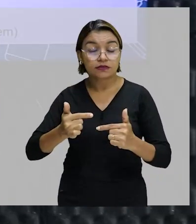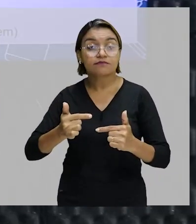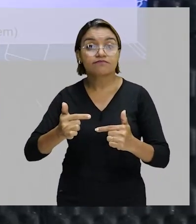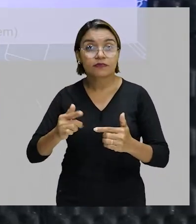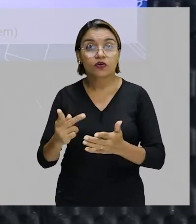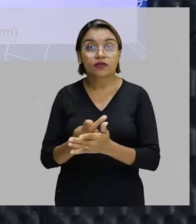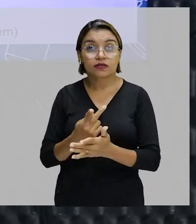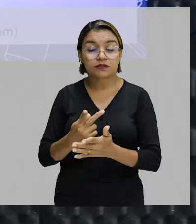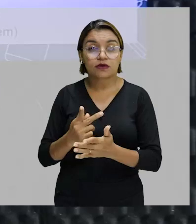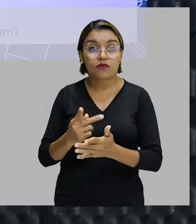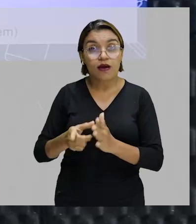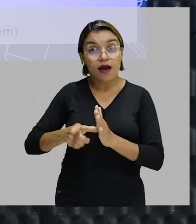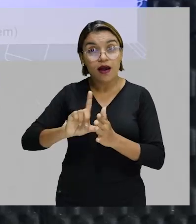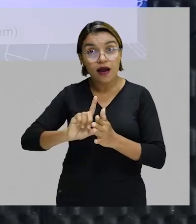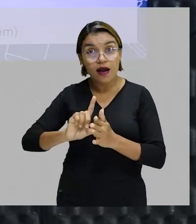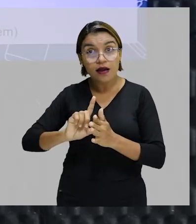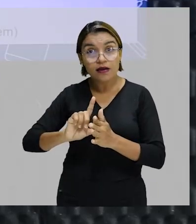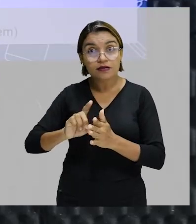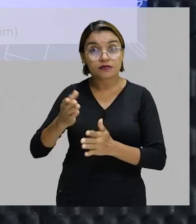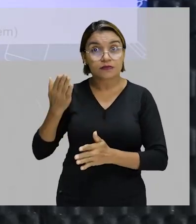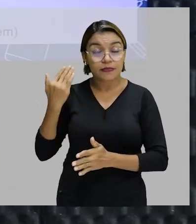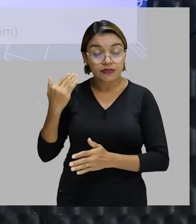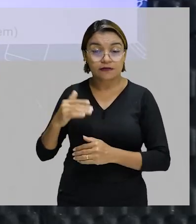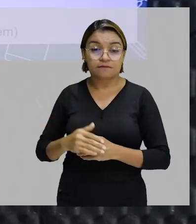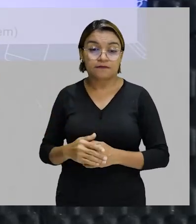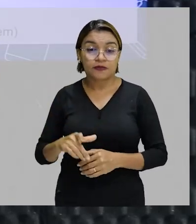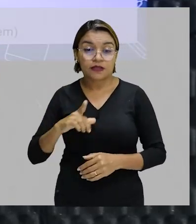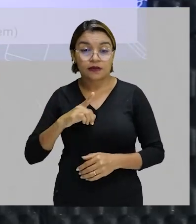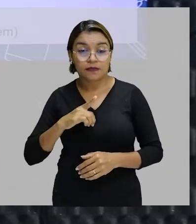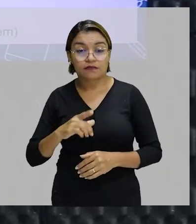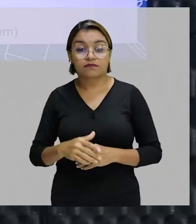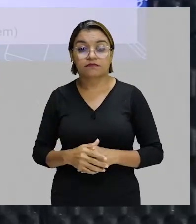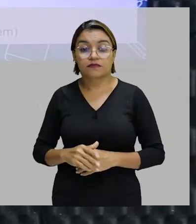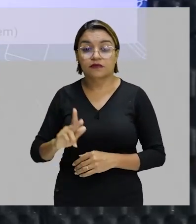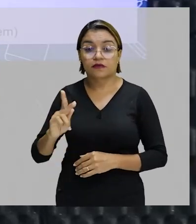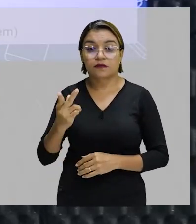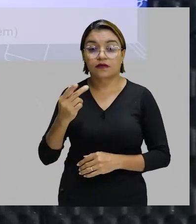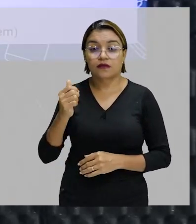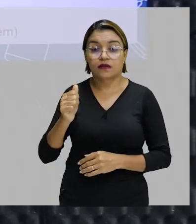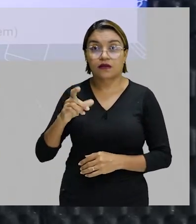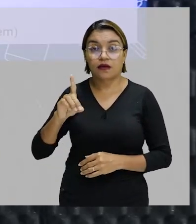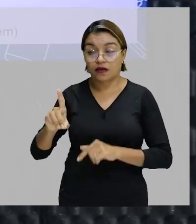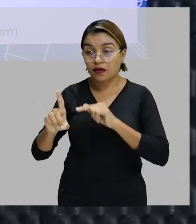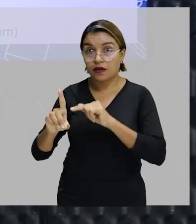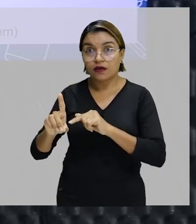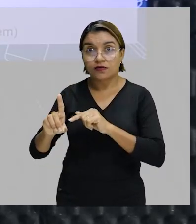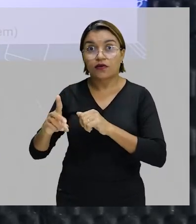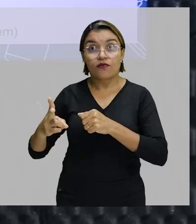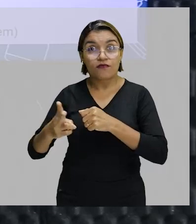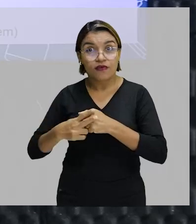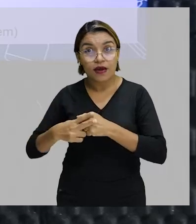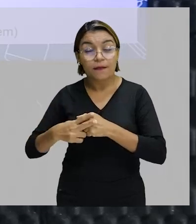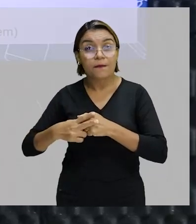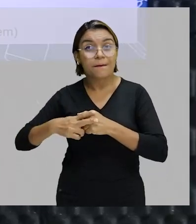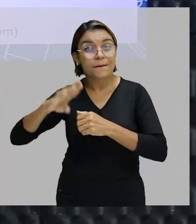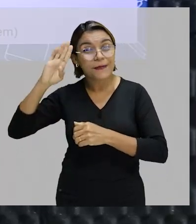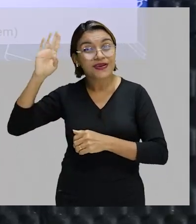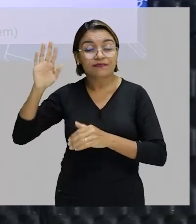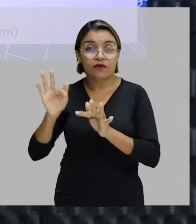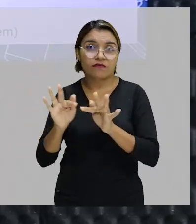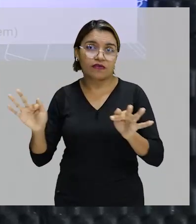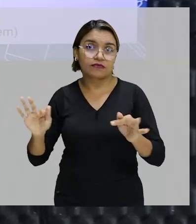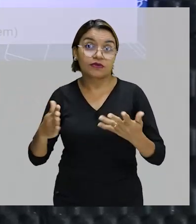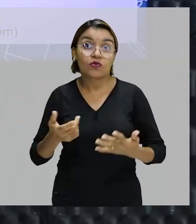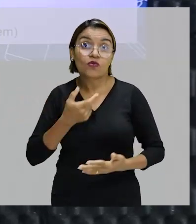antes de uma outra ação no passado. E eu tenho o had como verbo principal da frase. Então, o